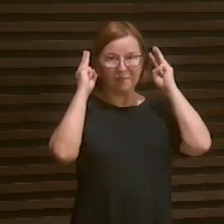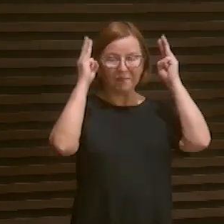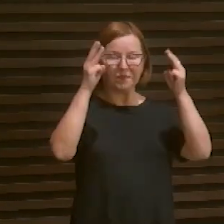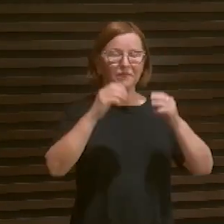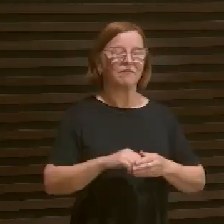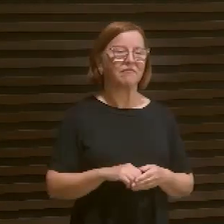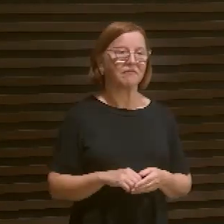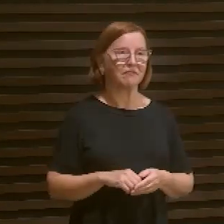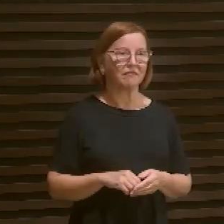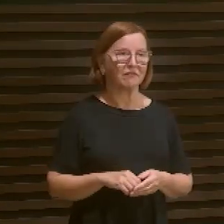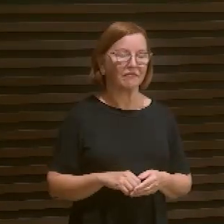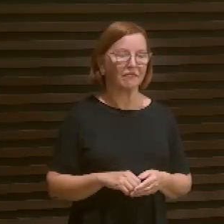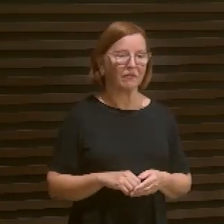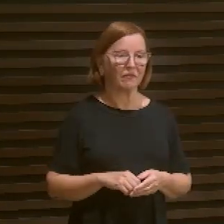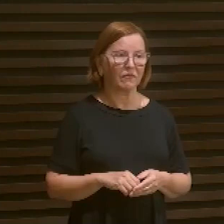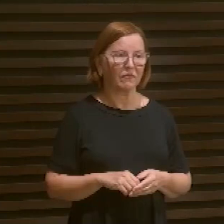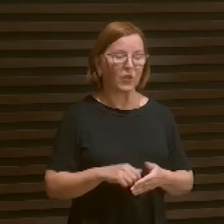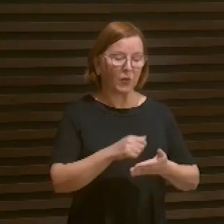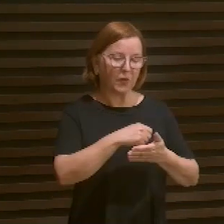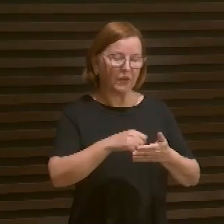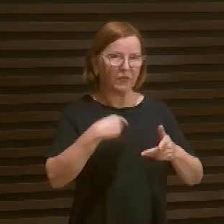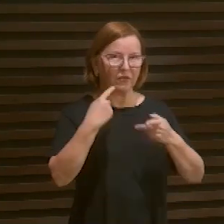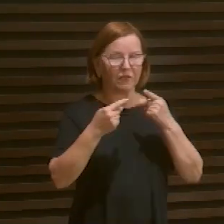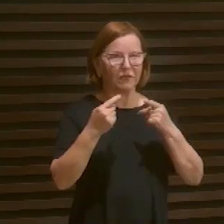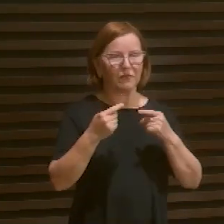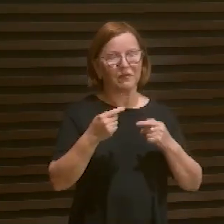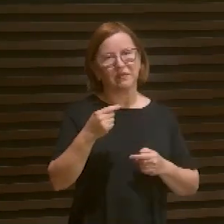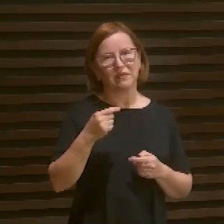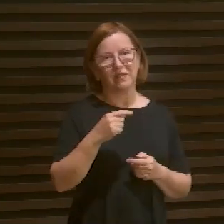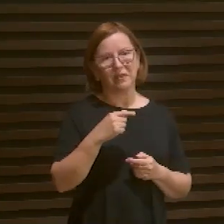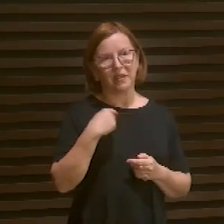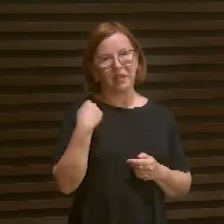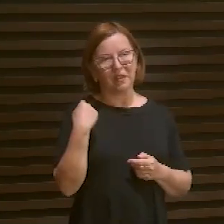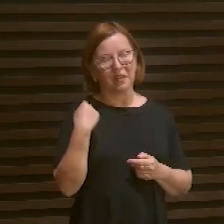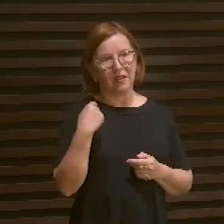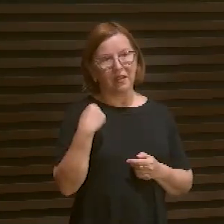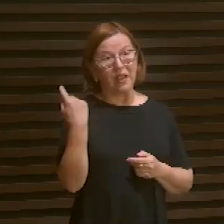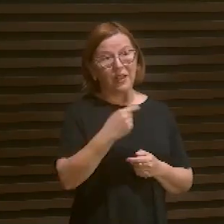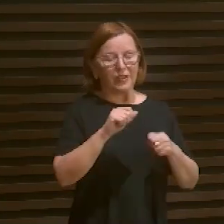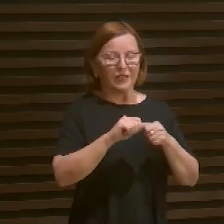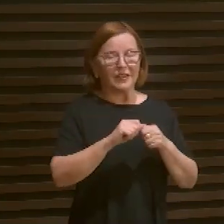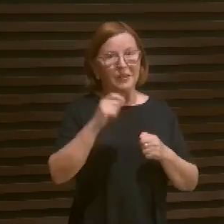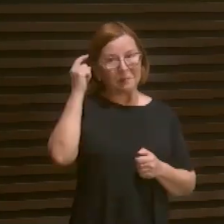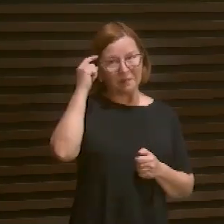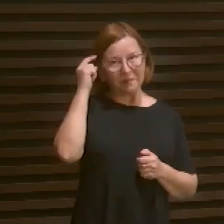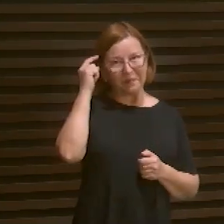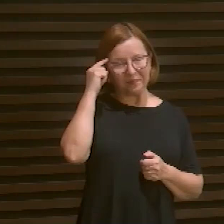O escritor nos faz aqui pensar que ele estava